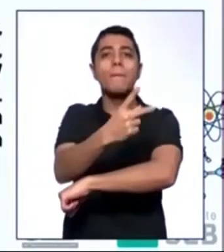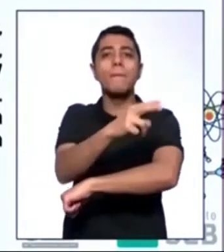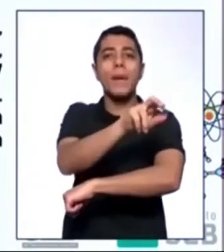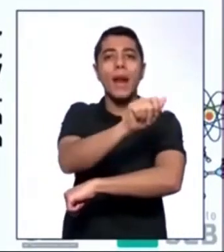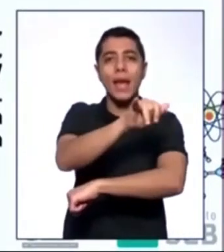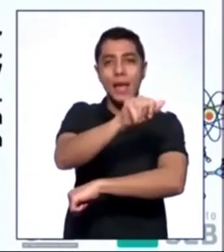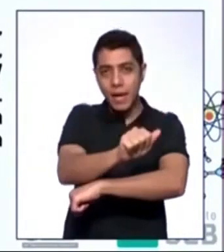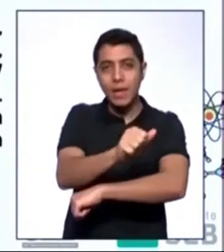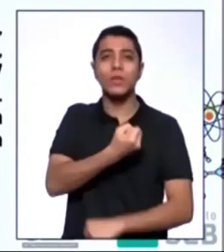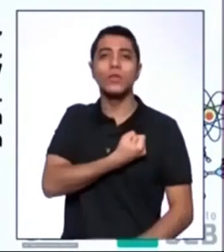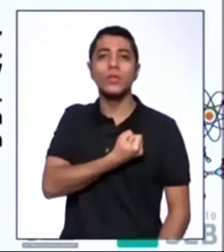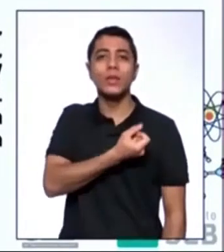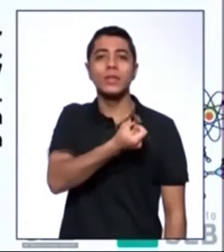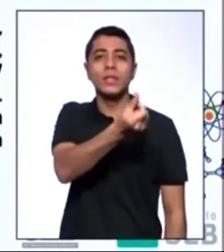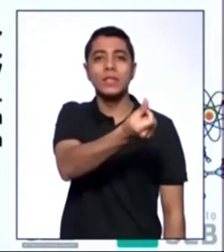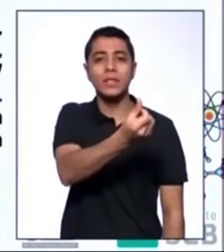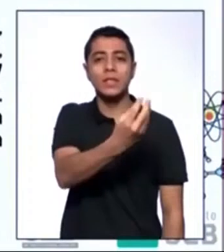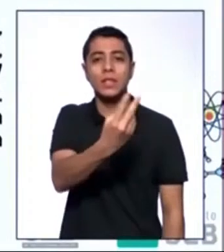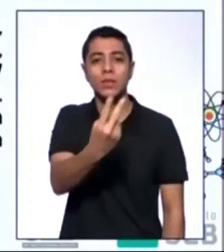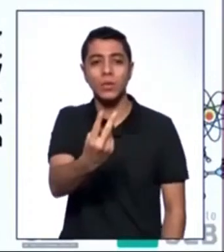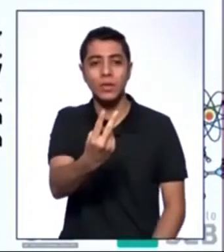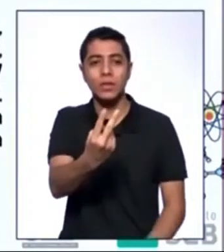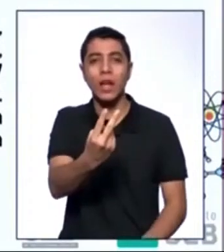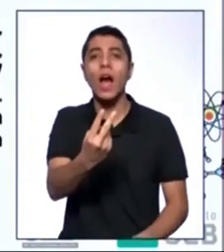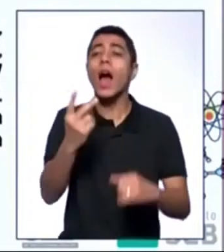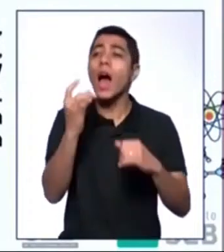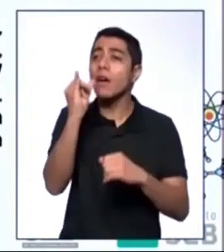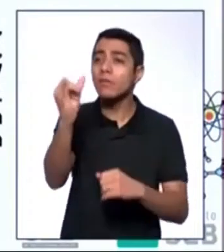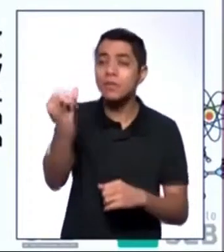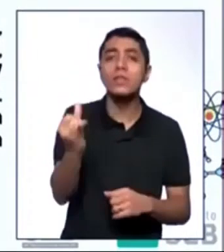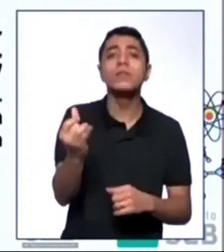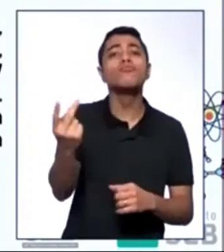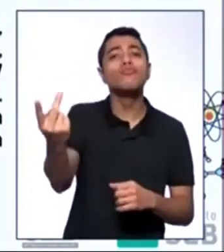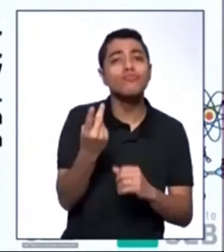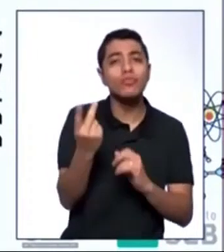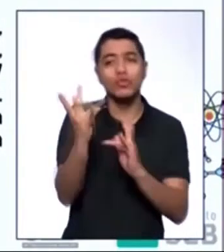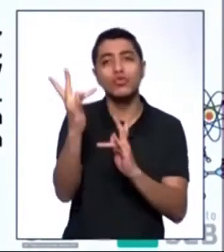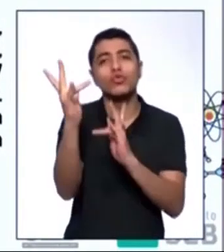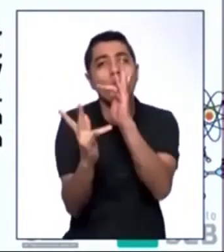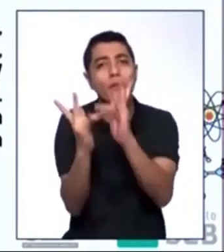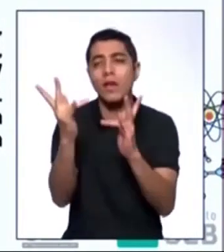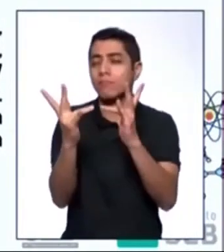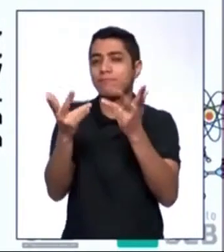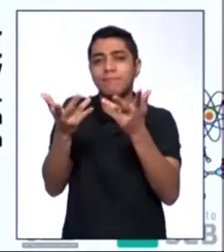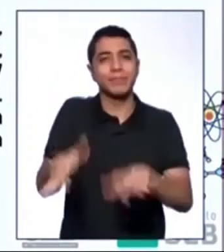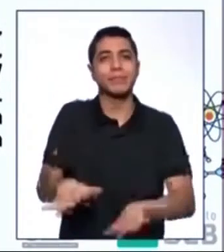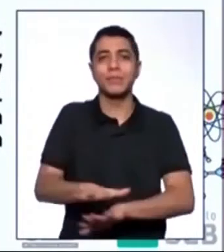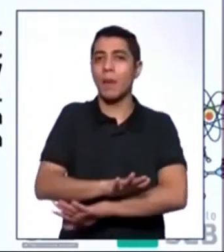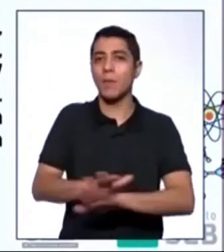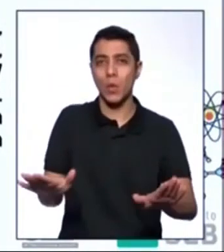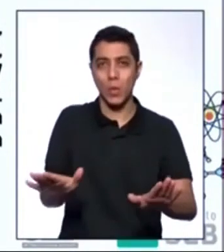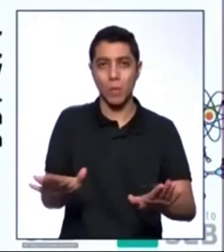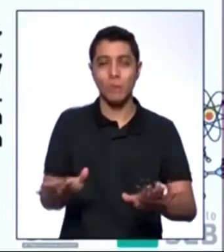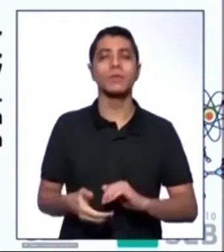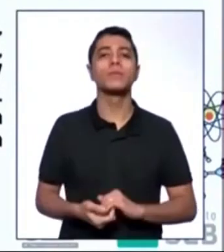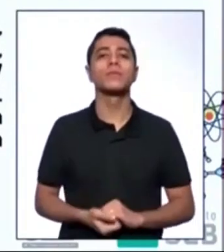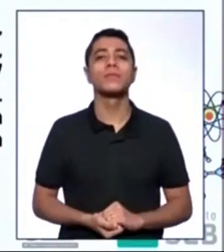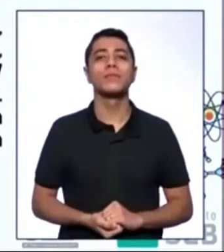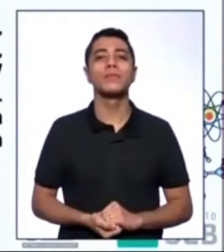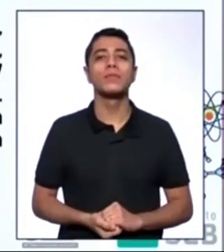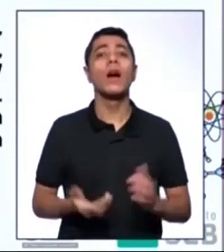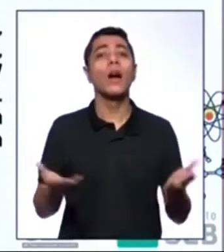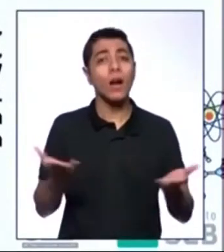por encerrados os nossos entendimentos de noivado. Como passei a ser o contabilista-chefe